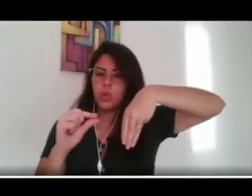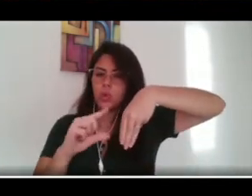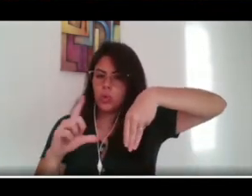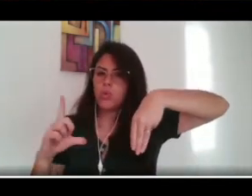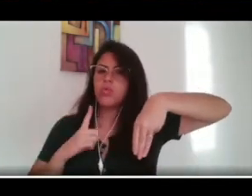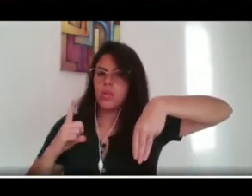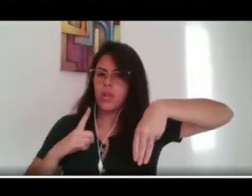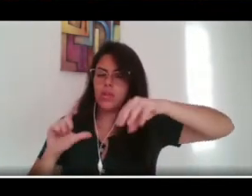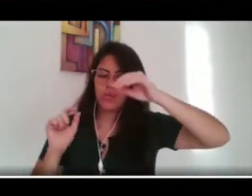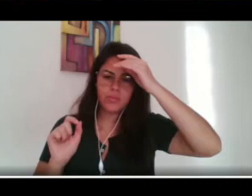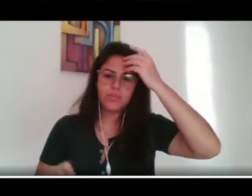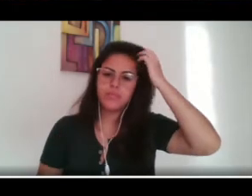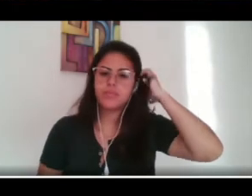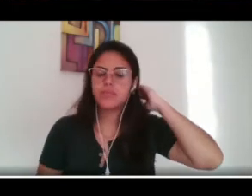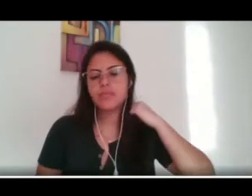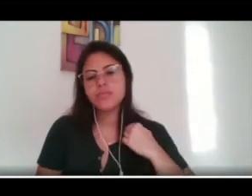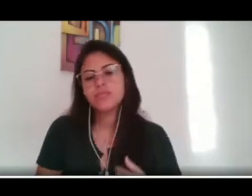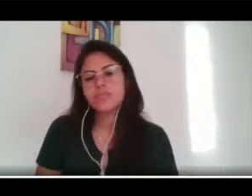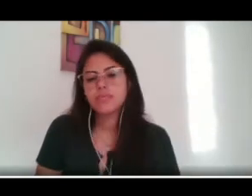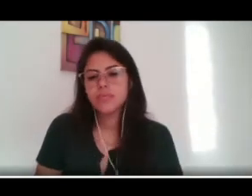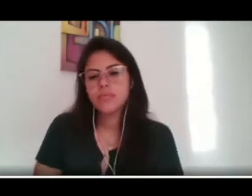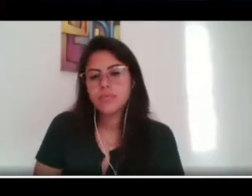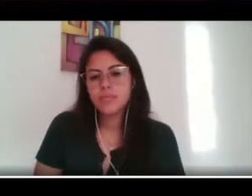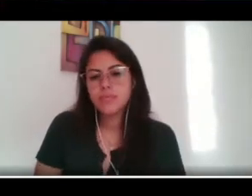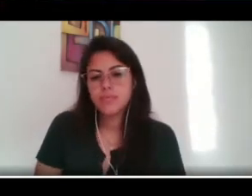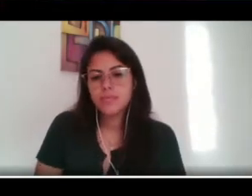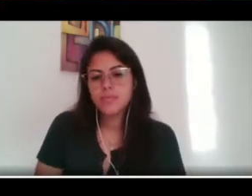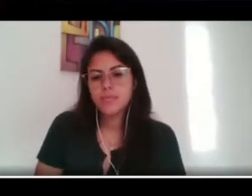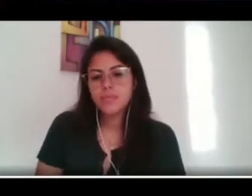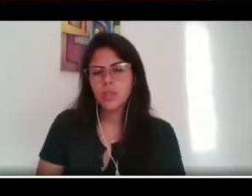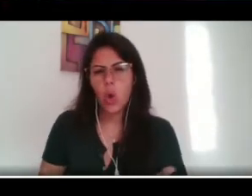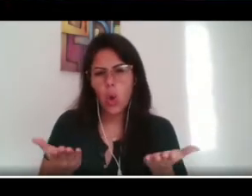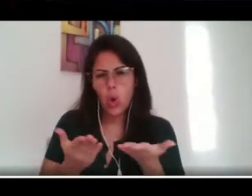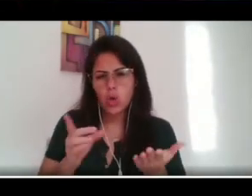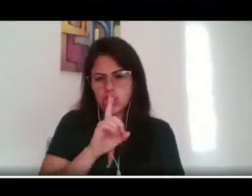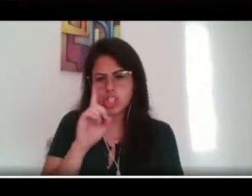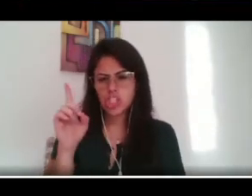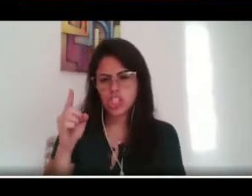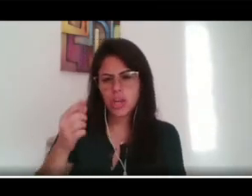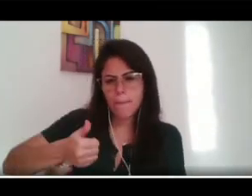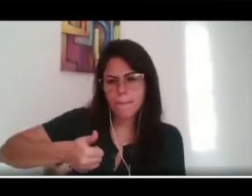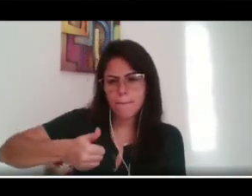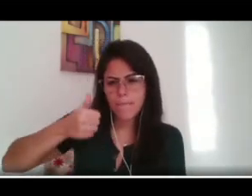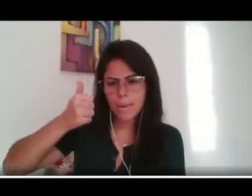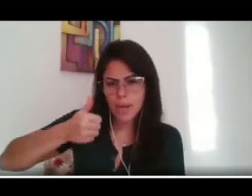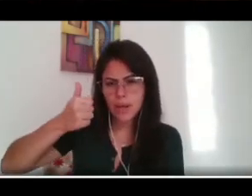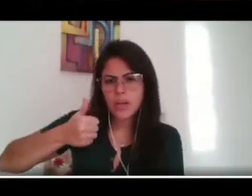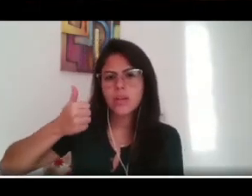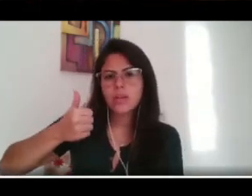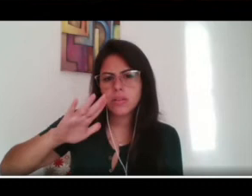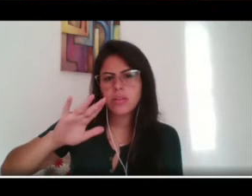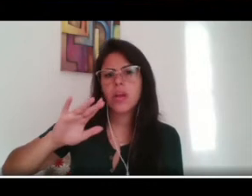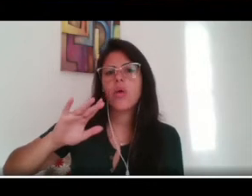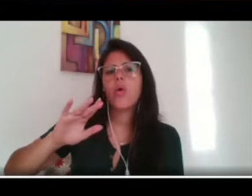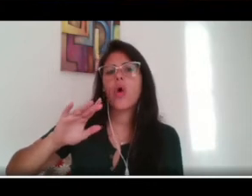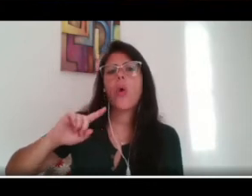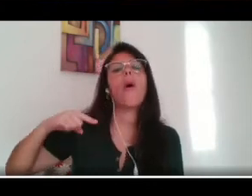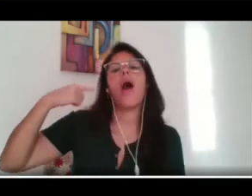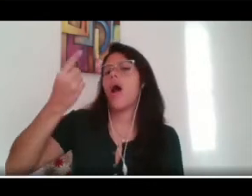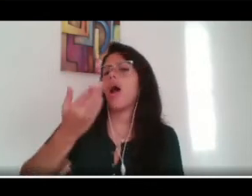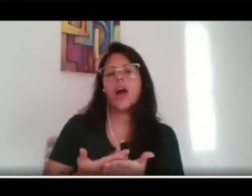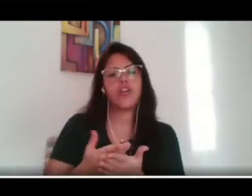Hoje é dia 1º, né? É. A próxima aula é dia 8. Então, não é quinta-feira. É o que está no Moodle, viu,